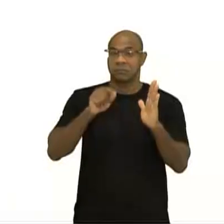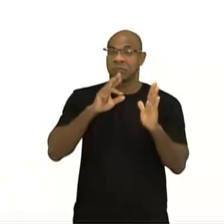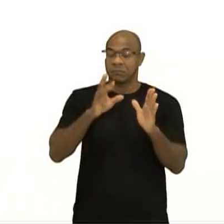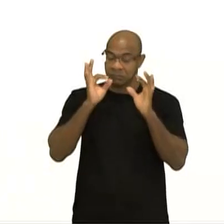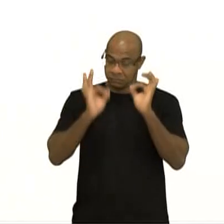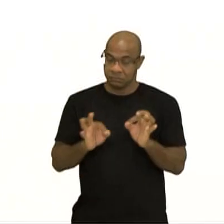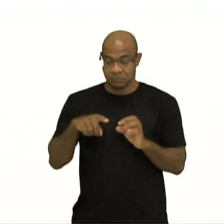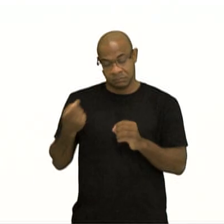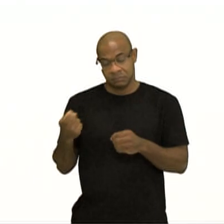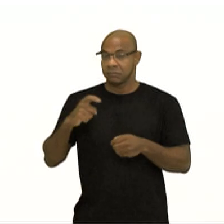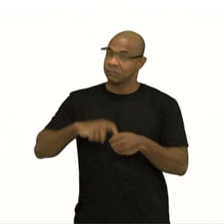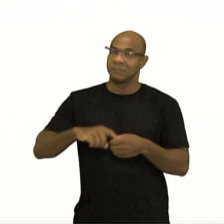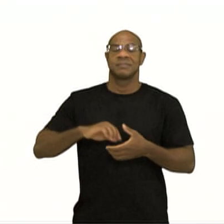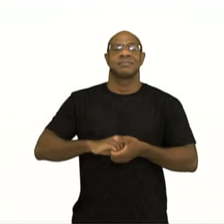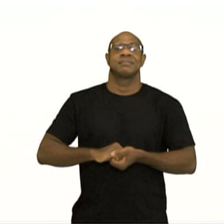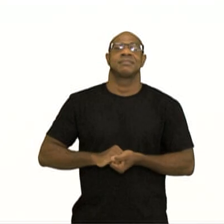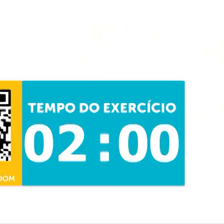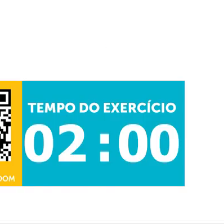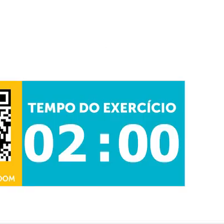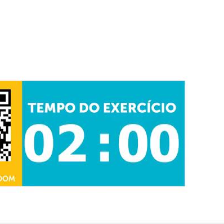volto.